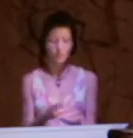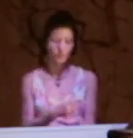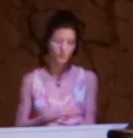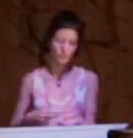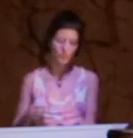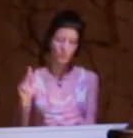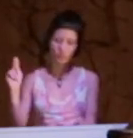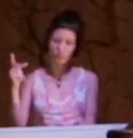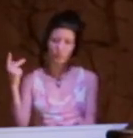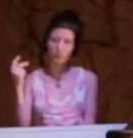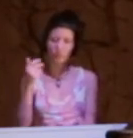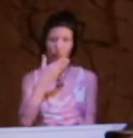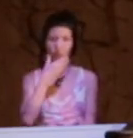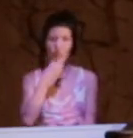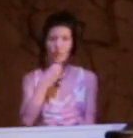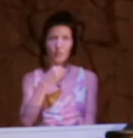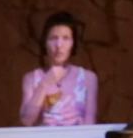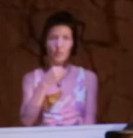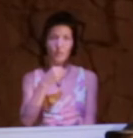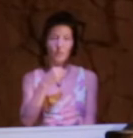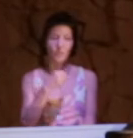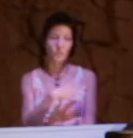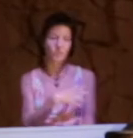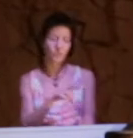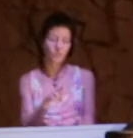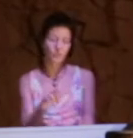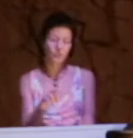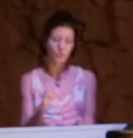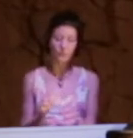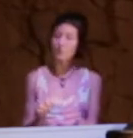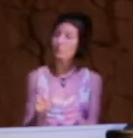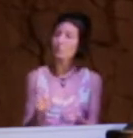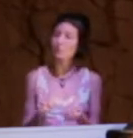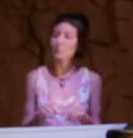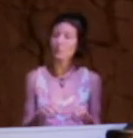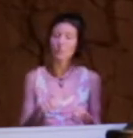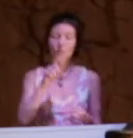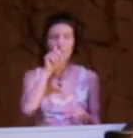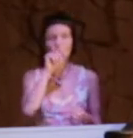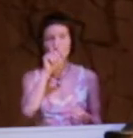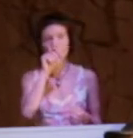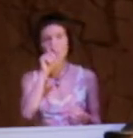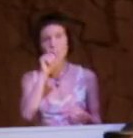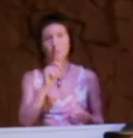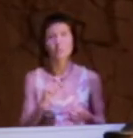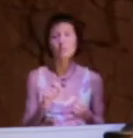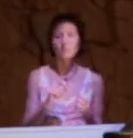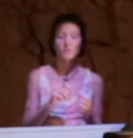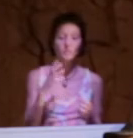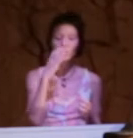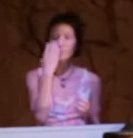laranja, biribá, limão. Além disso, tinha as galinhas, os bichos que eu levava para dentro de casa